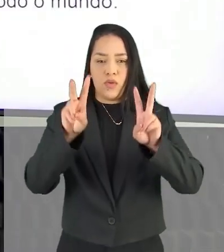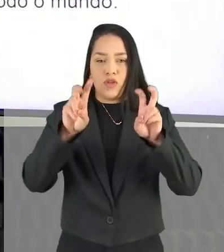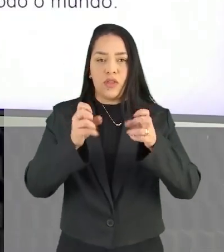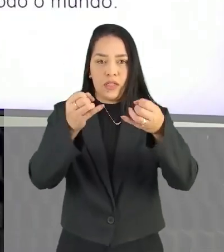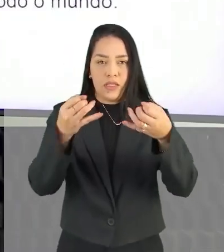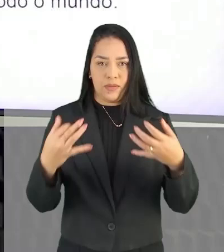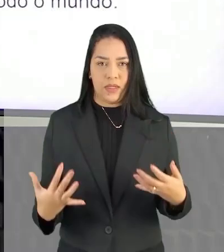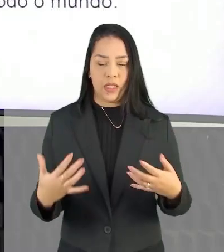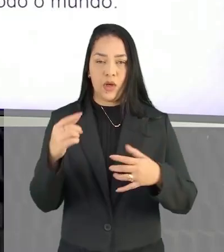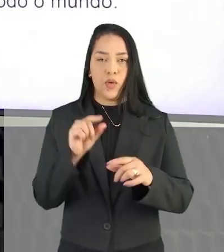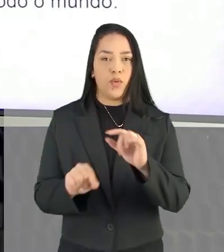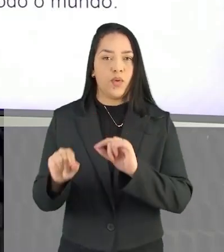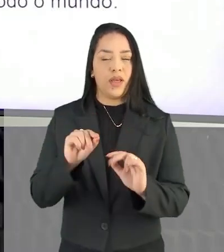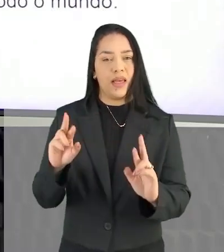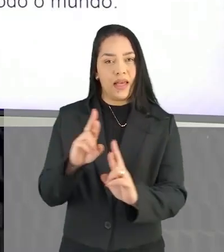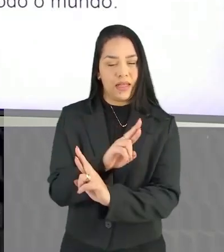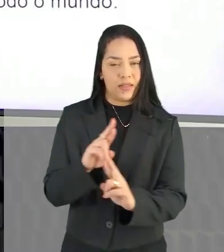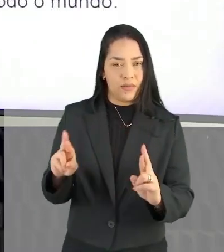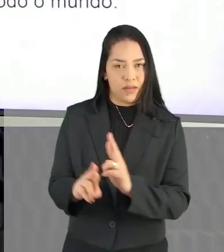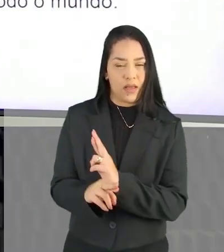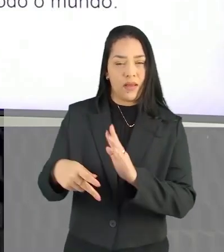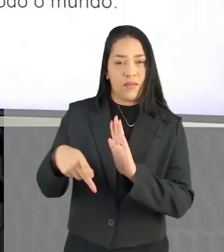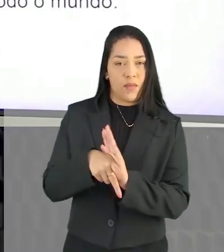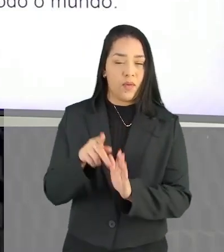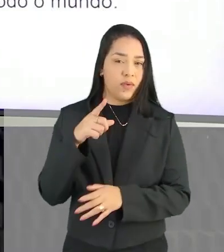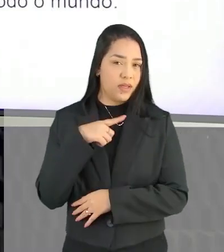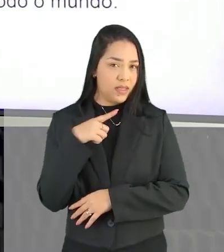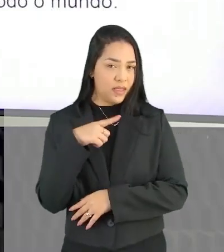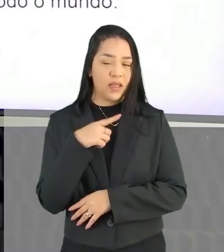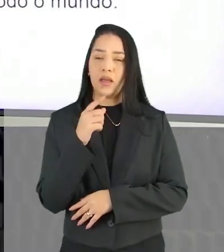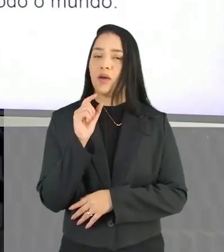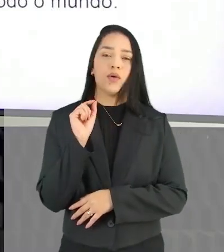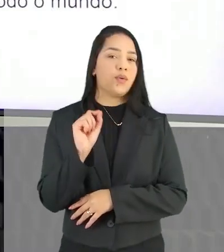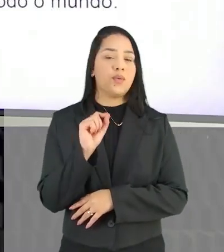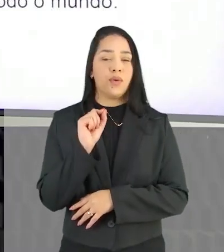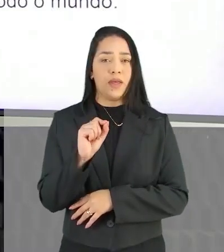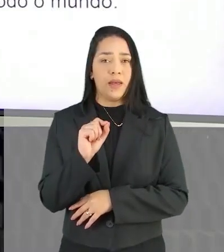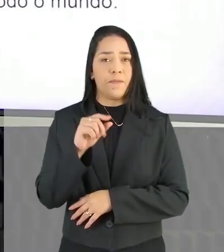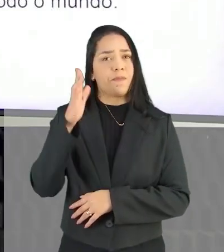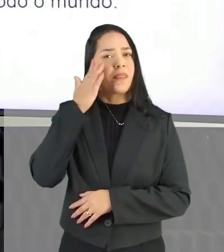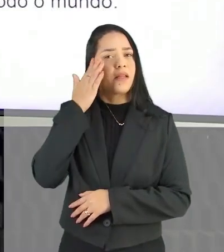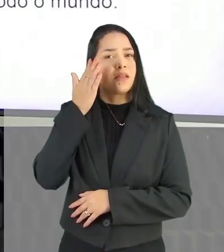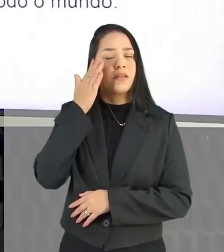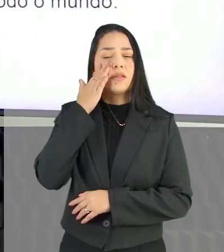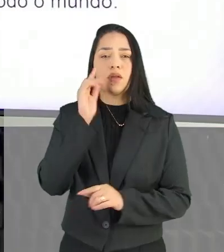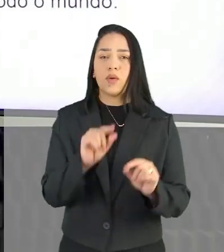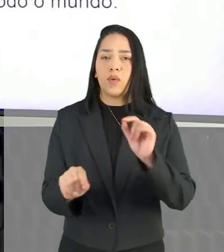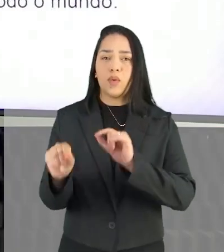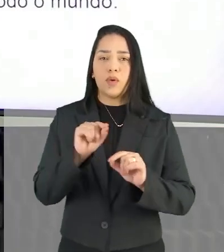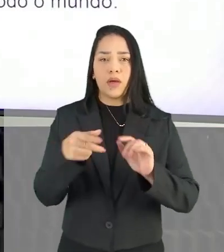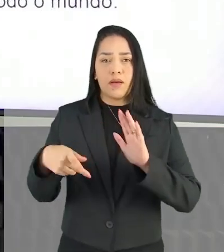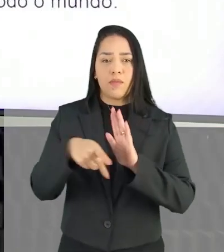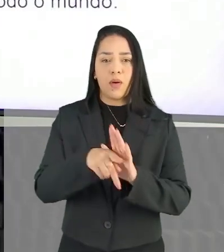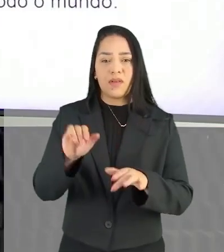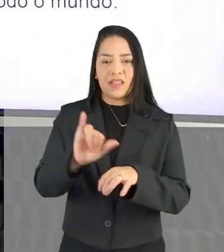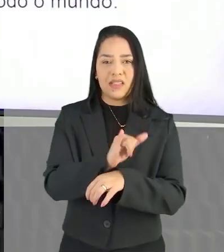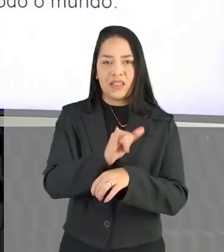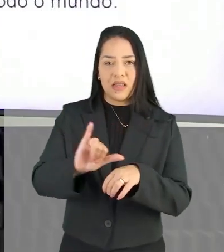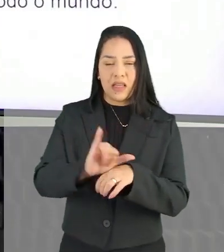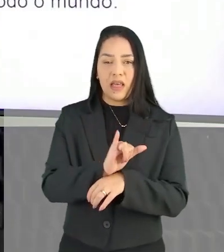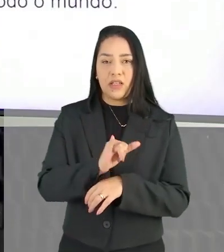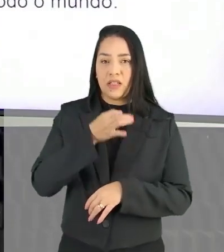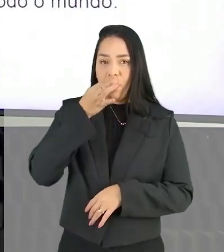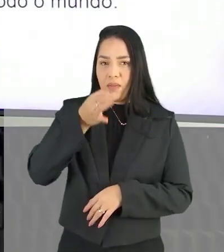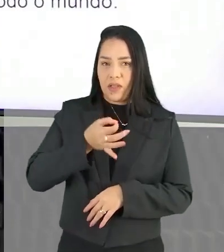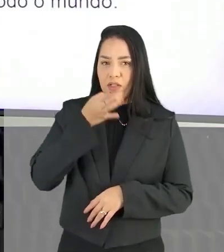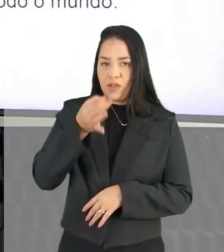o que está diretamente relacionado com a resolução dessa questão é a gente compreender um pouco a questão sobre as estratégias